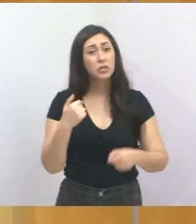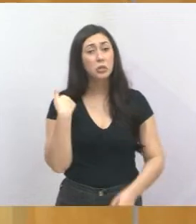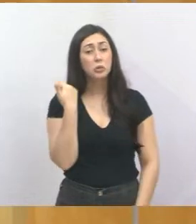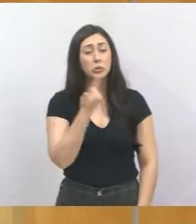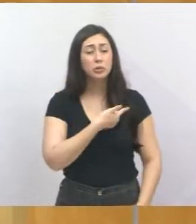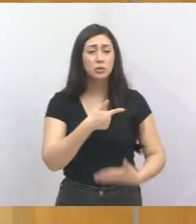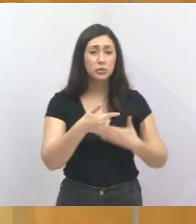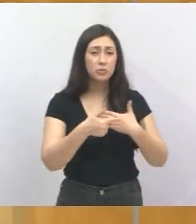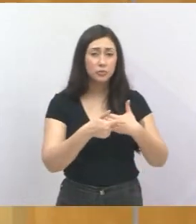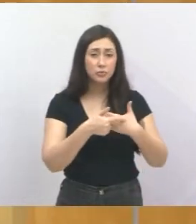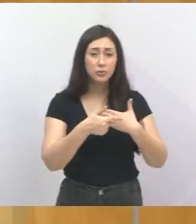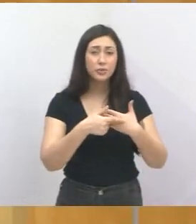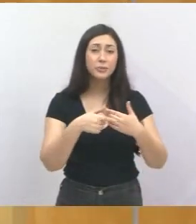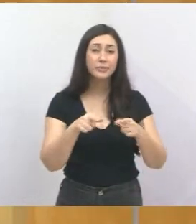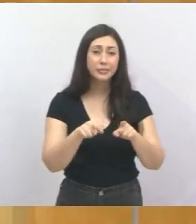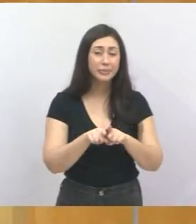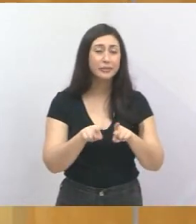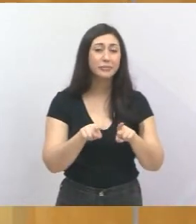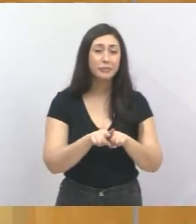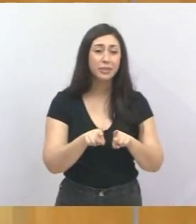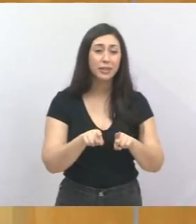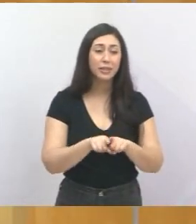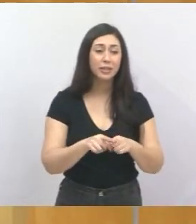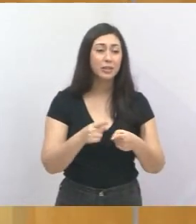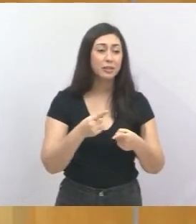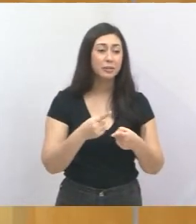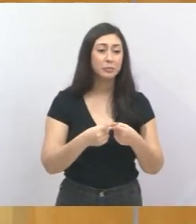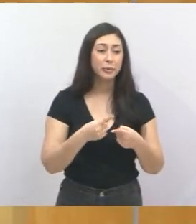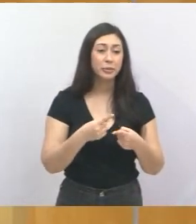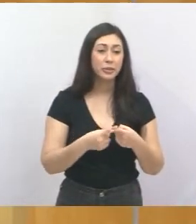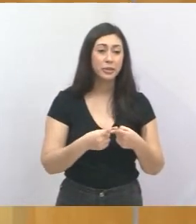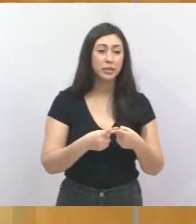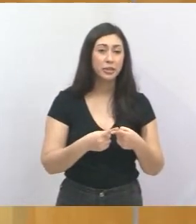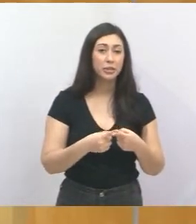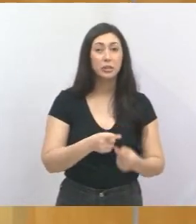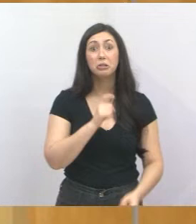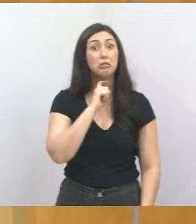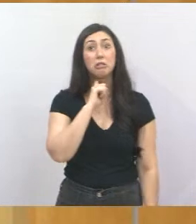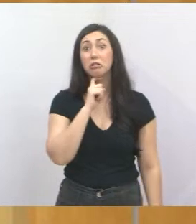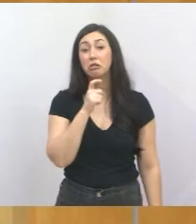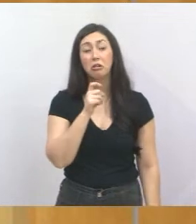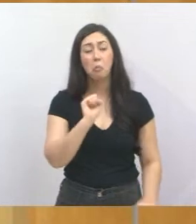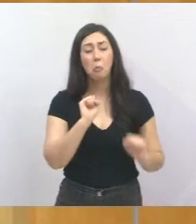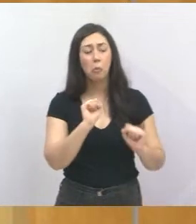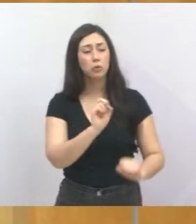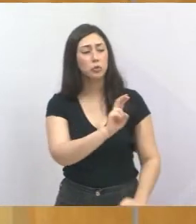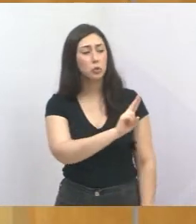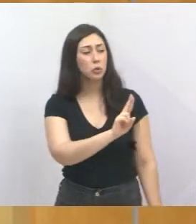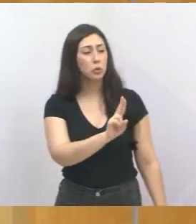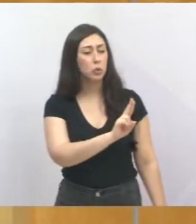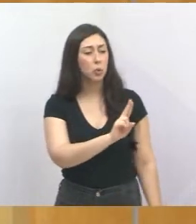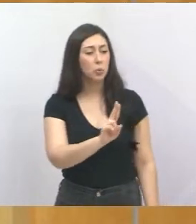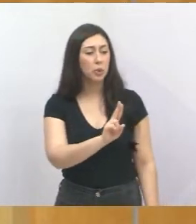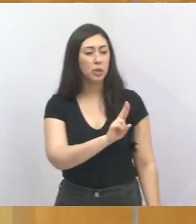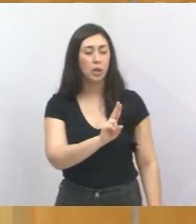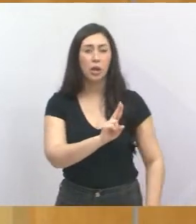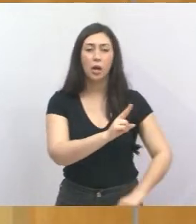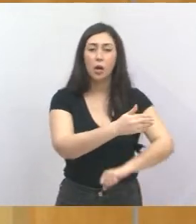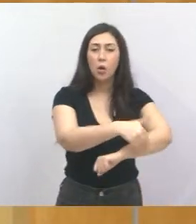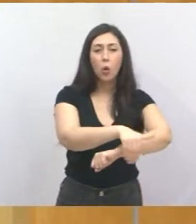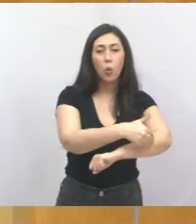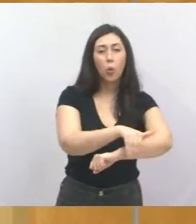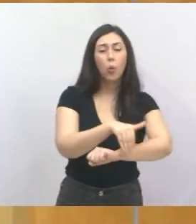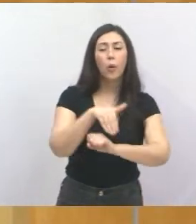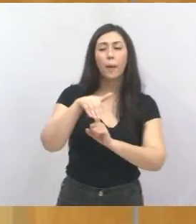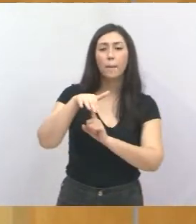do vereador. Porque ninguém mais pode denominar uma rua, denominar uma